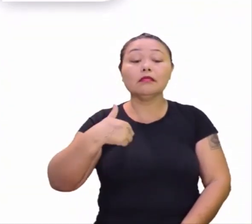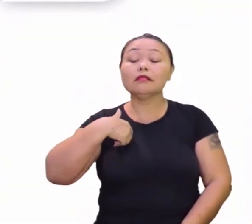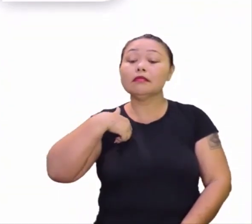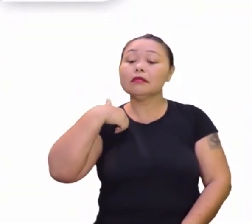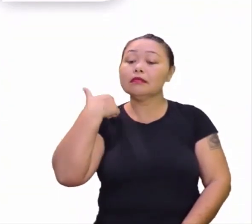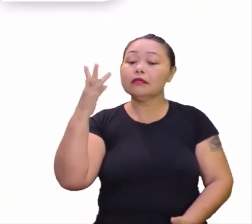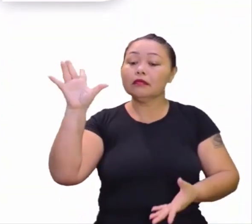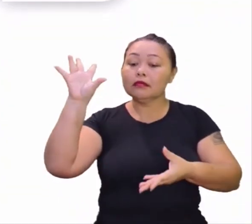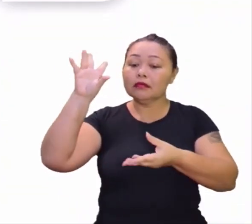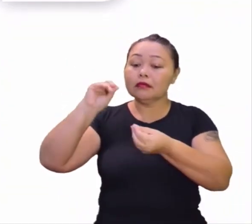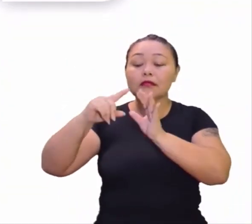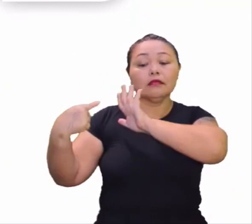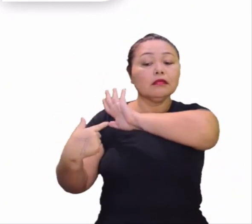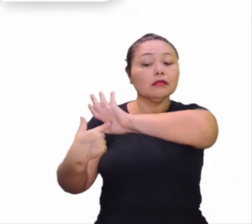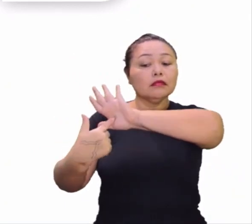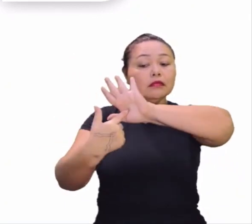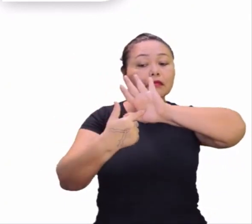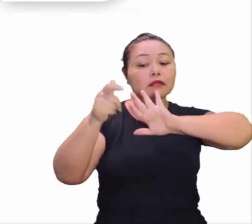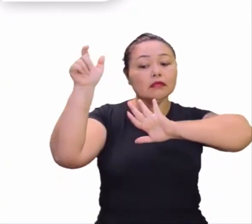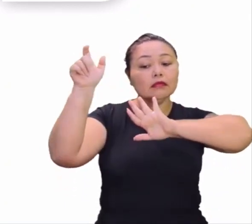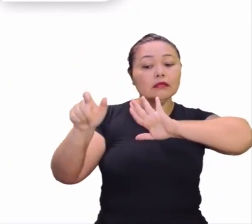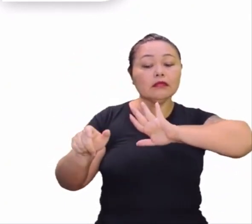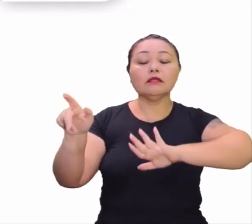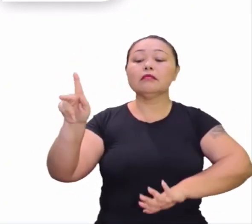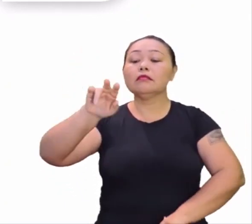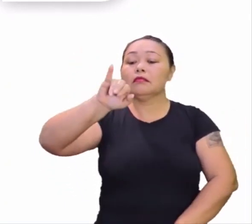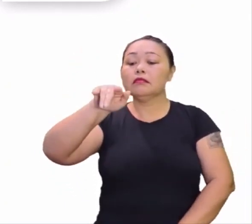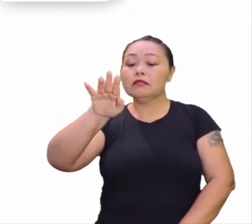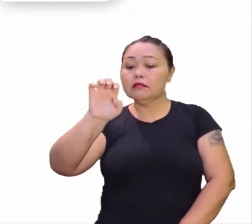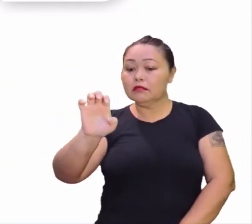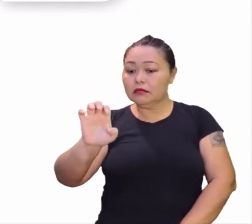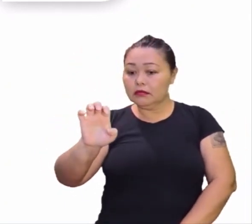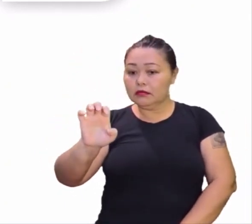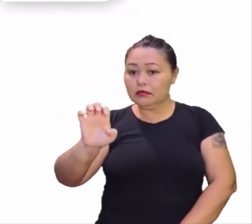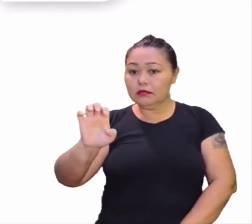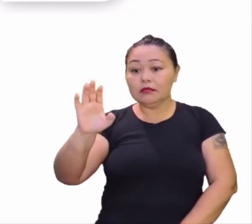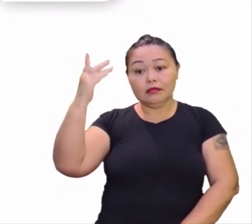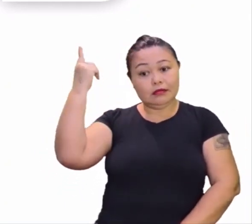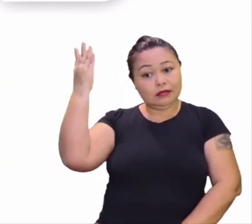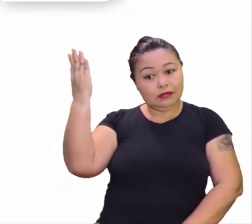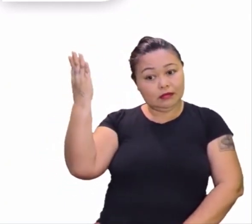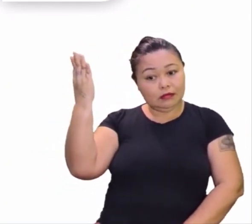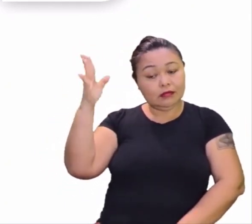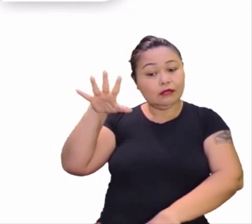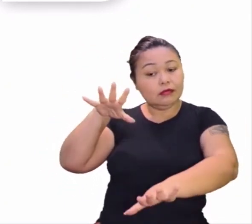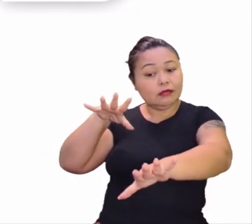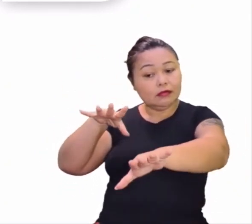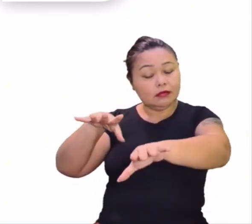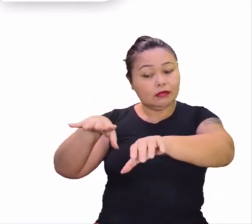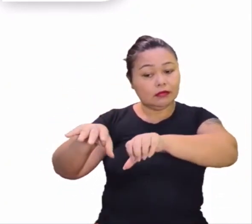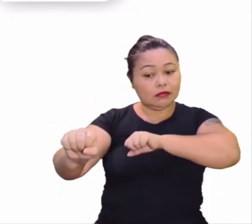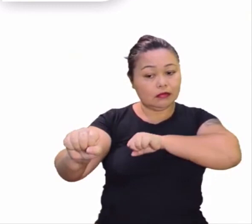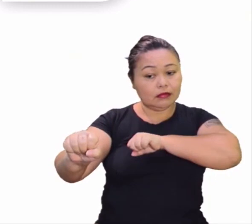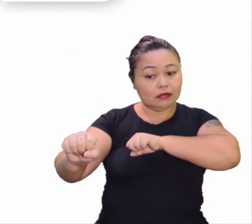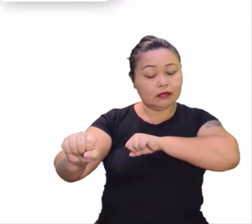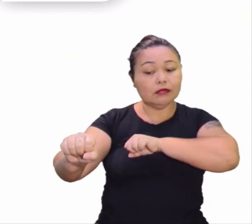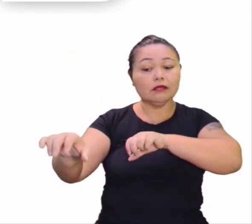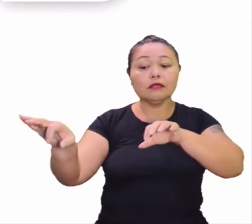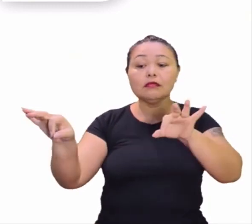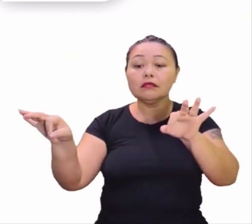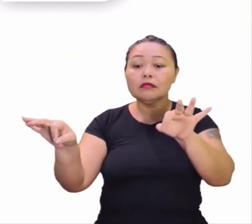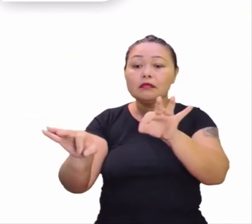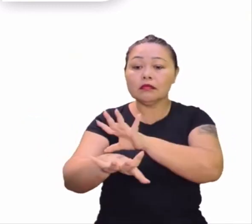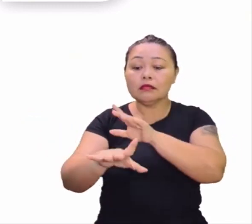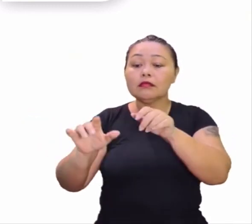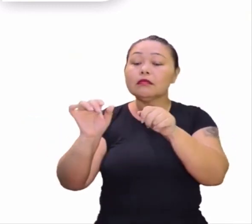uma breve apresentação. Eu sou o professor Jorge, licenciatura plena em